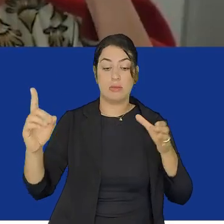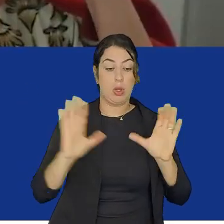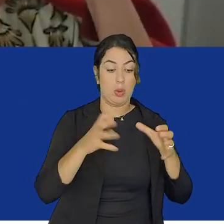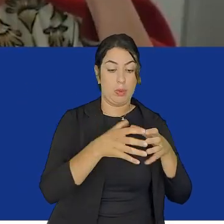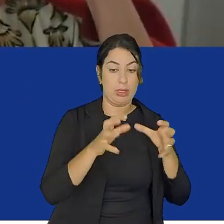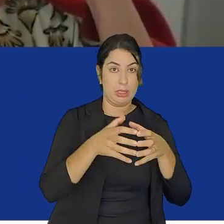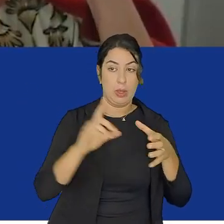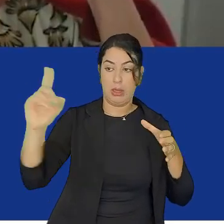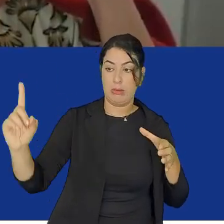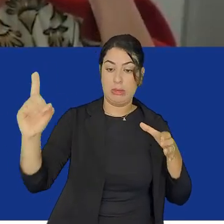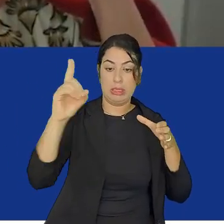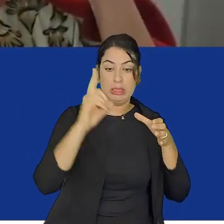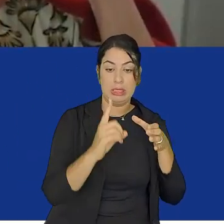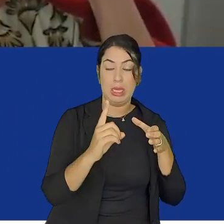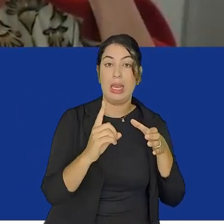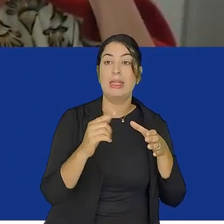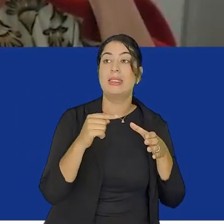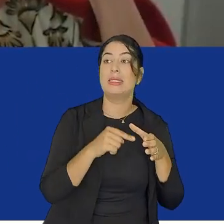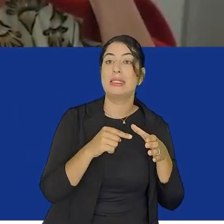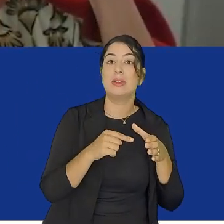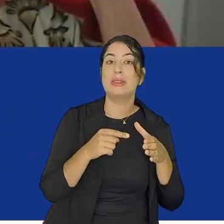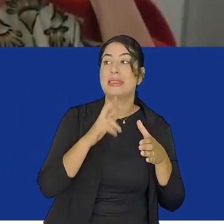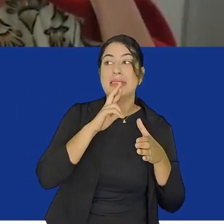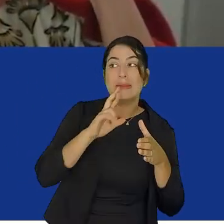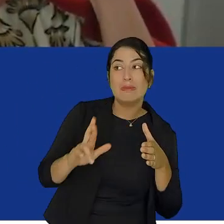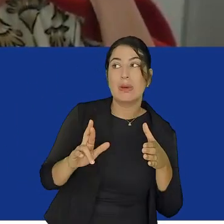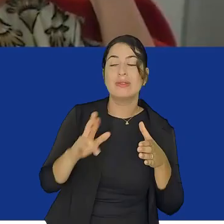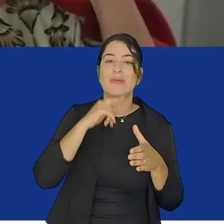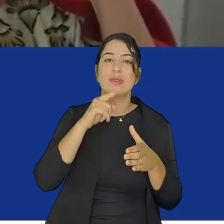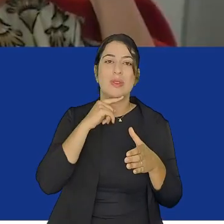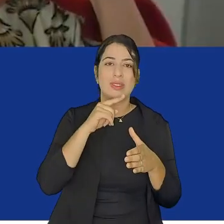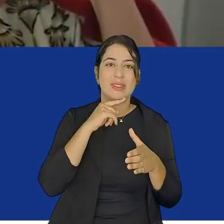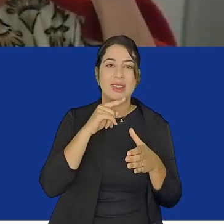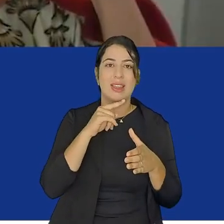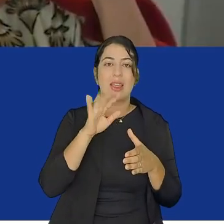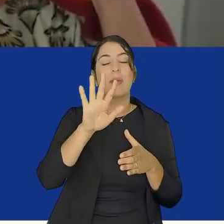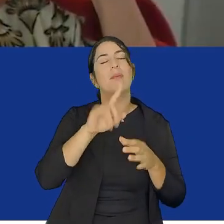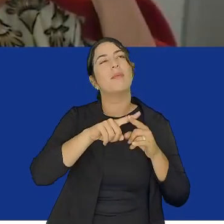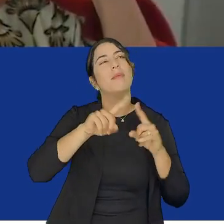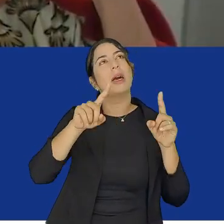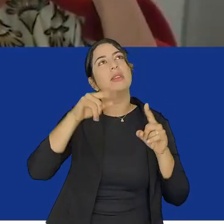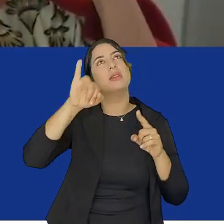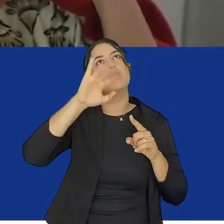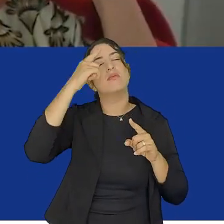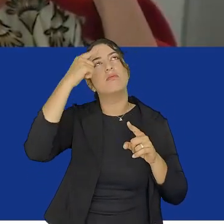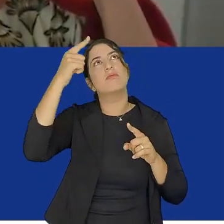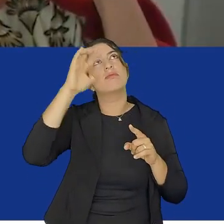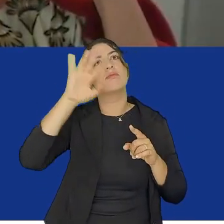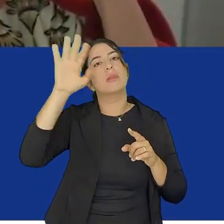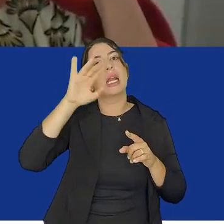essa consciência de que todos nós estamos juntos nesse caminho, eu acho que fica mais fácil, né? Porque até